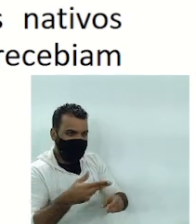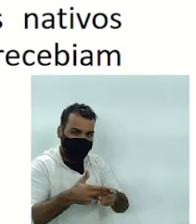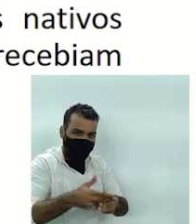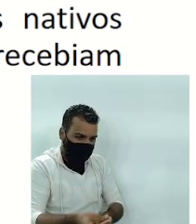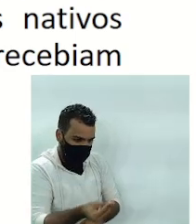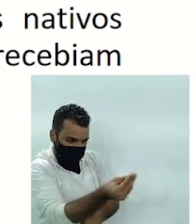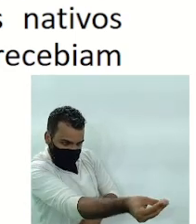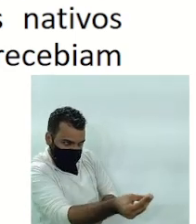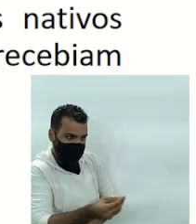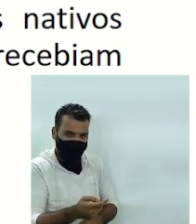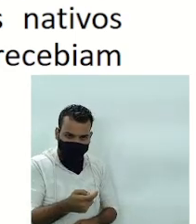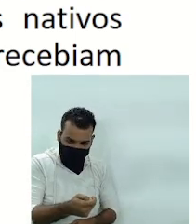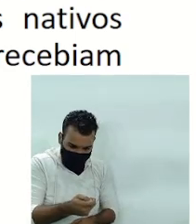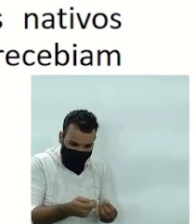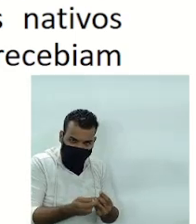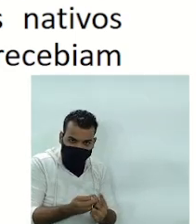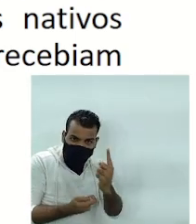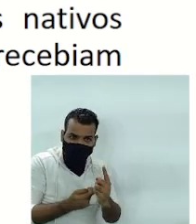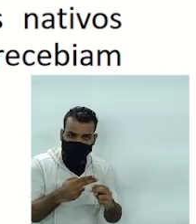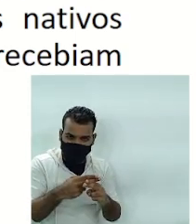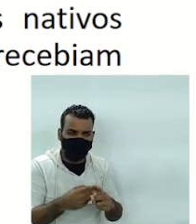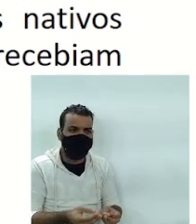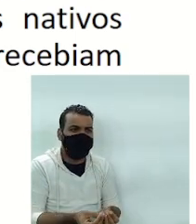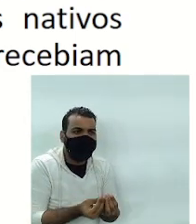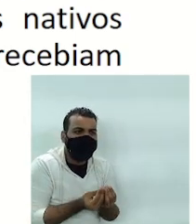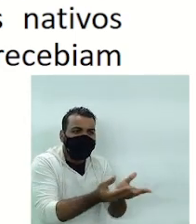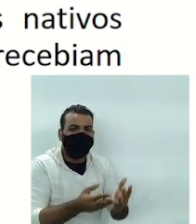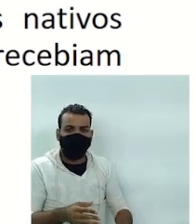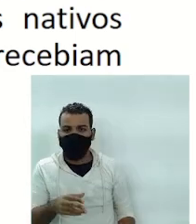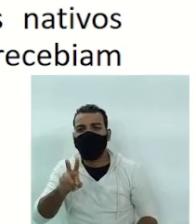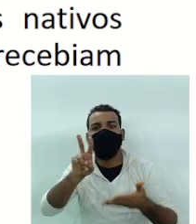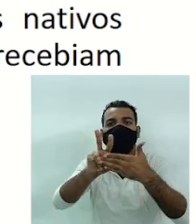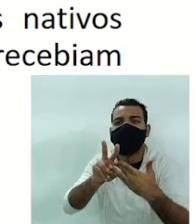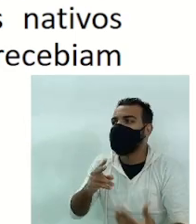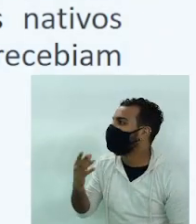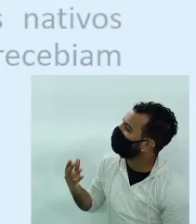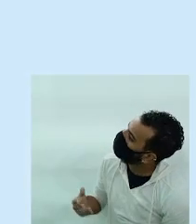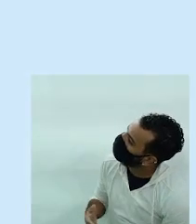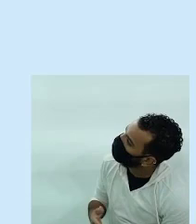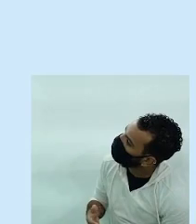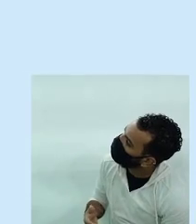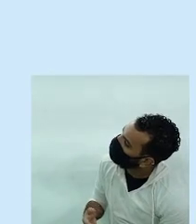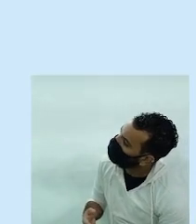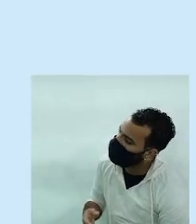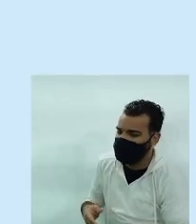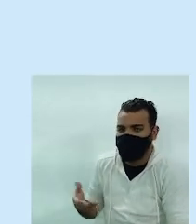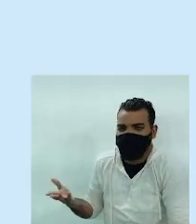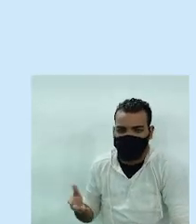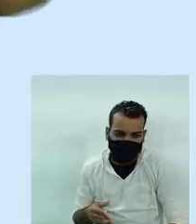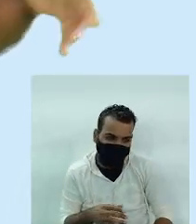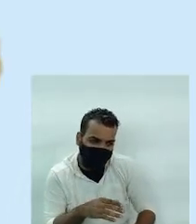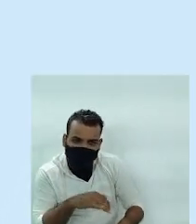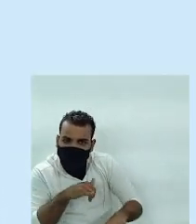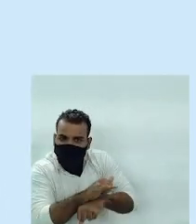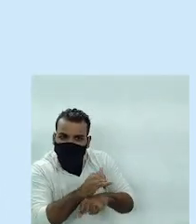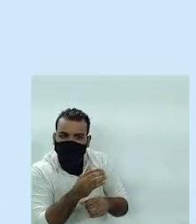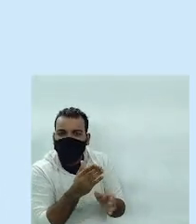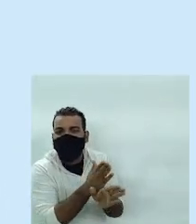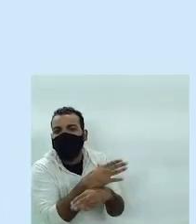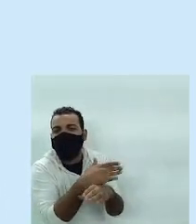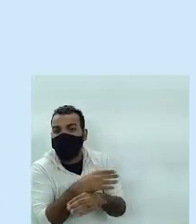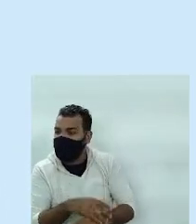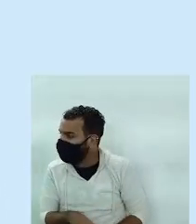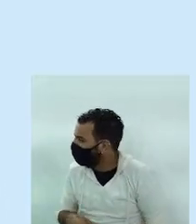facas, canivetes. Então, eles desenvolviam o trabalho. Em troca, os portugueses chegavam e presenteavam,